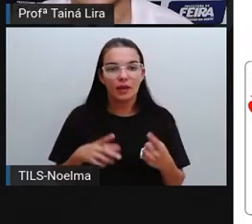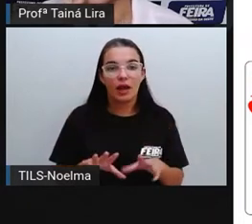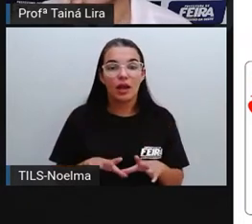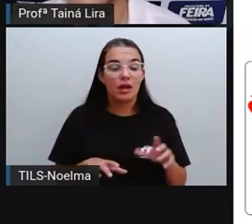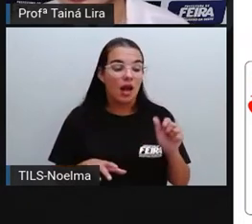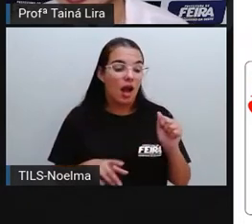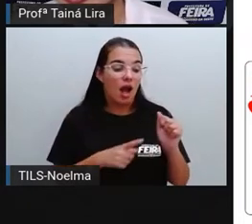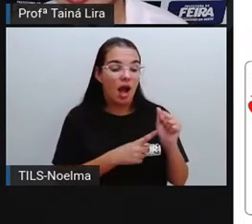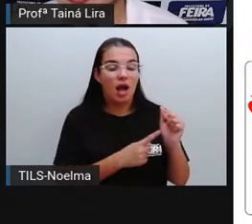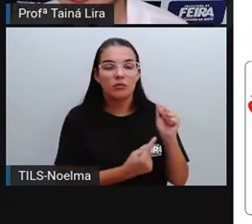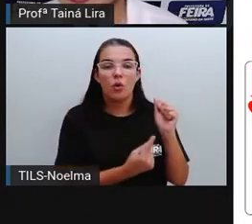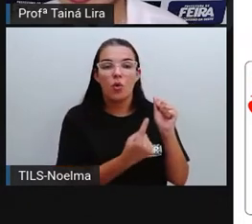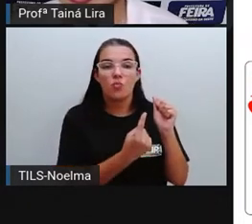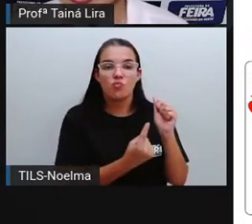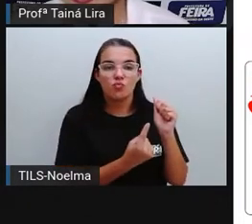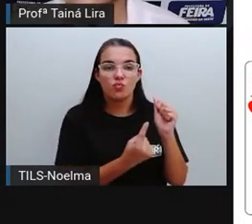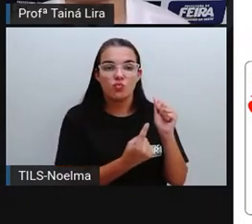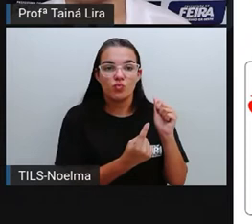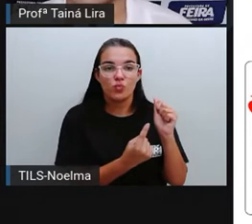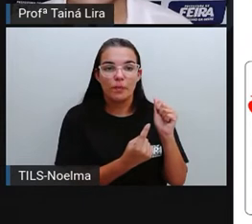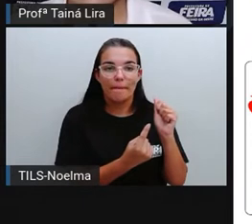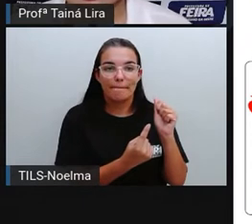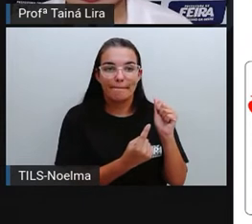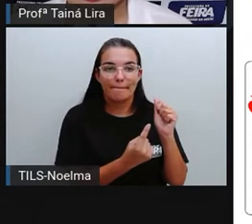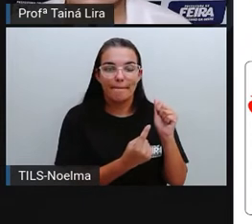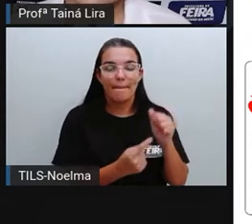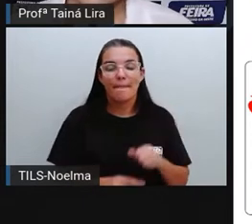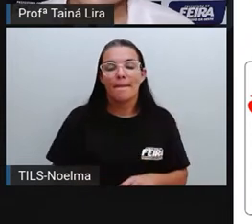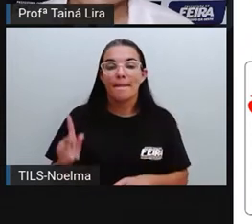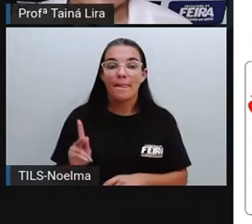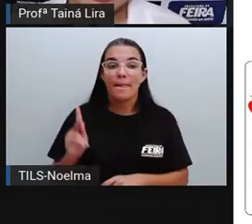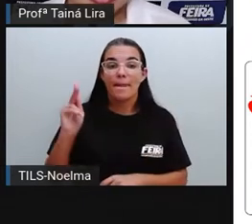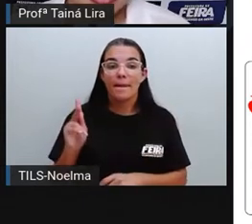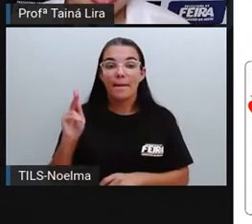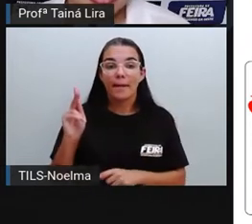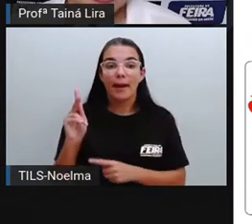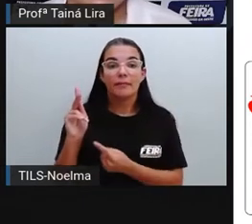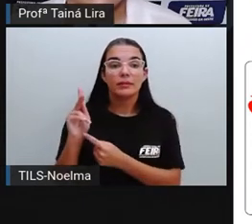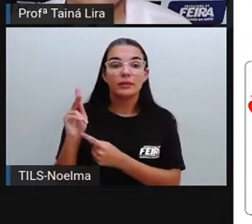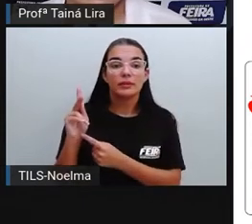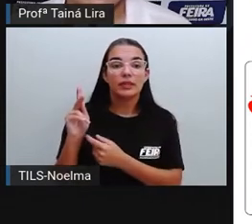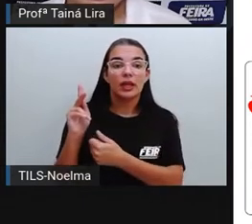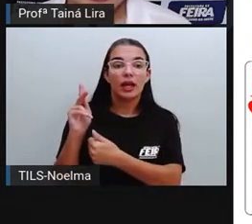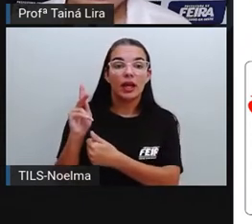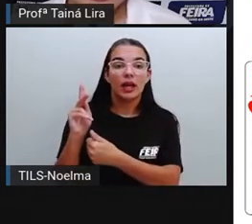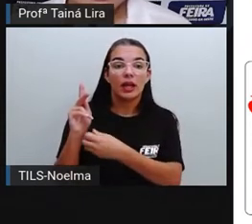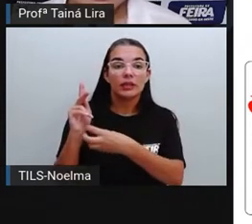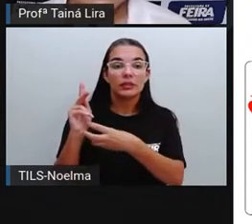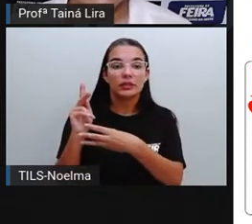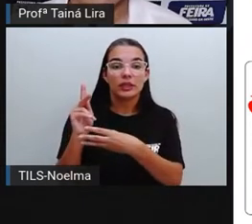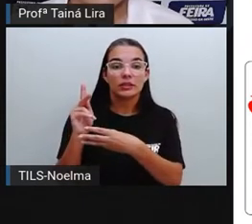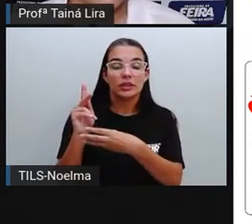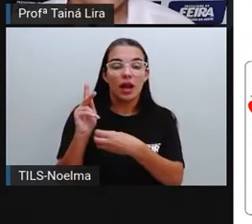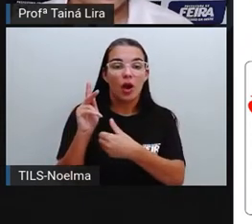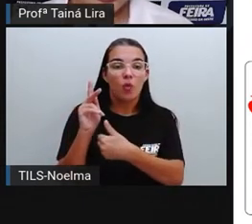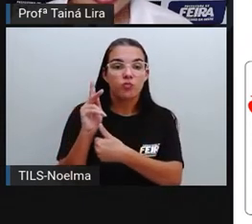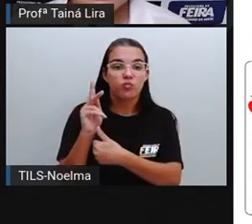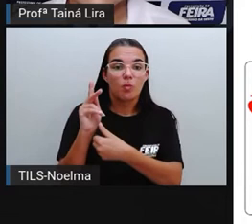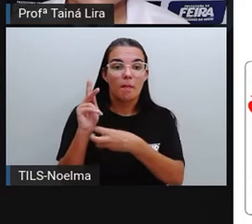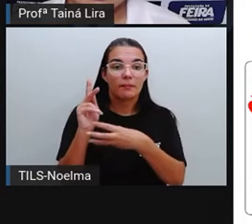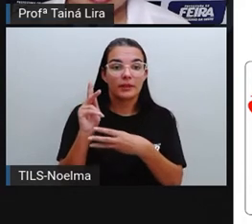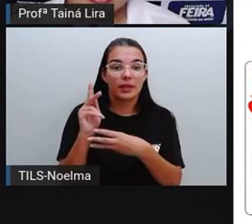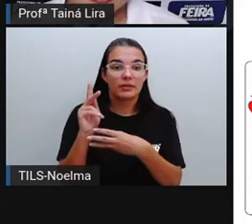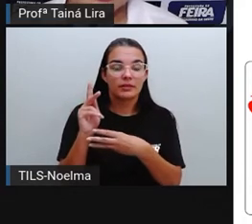As vale quanto? Vale 1. E o Rei é a maior carta aí, que tem um valor